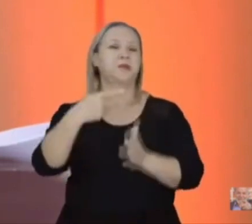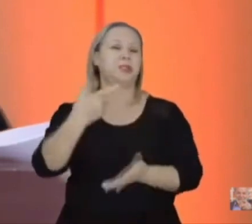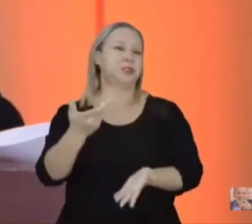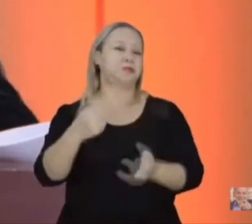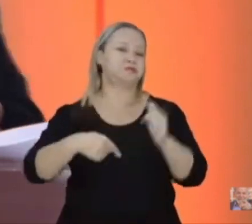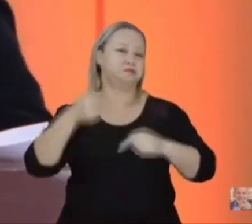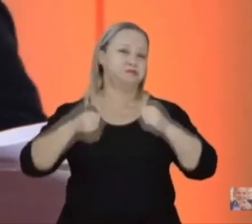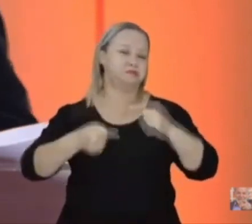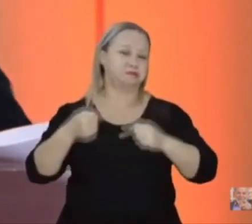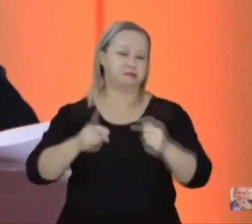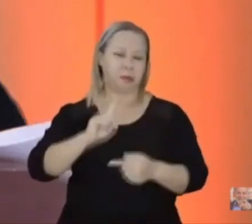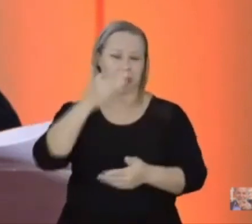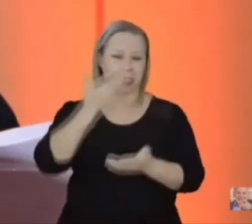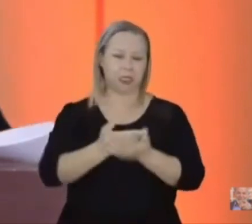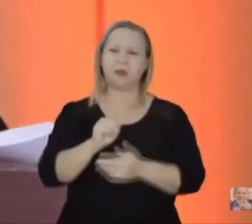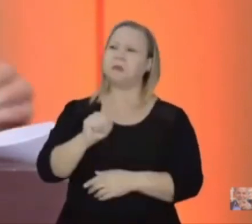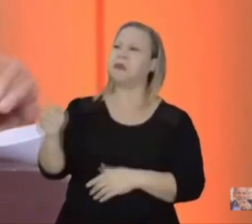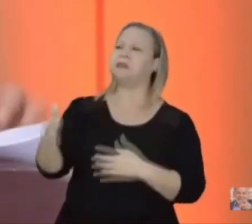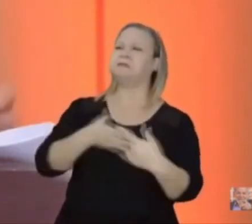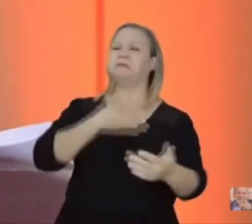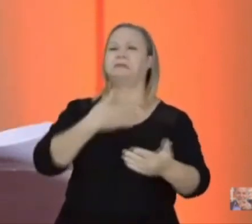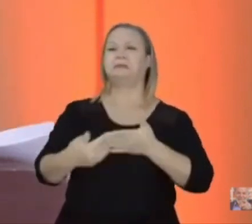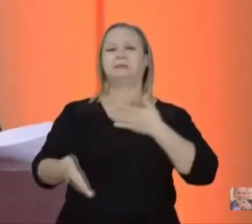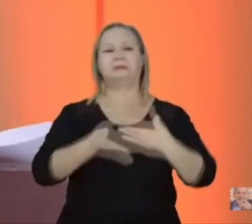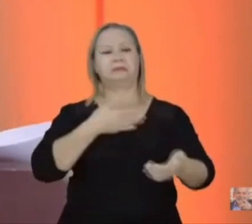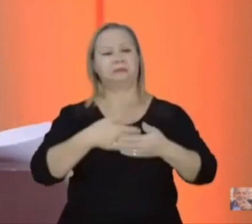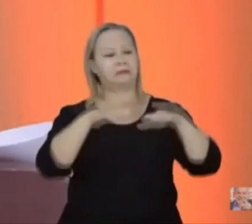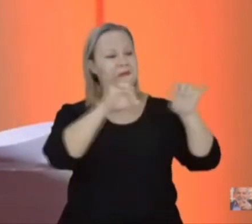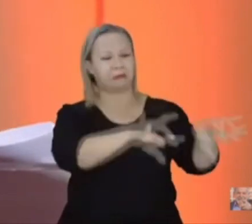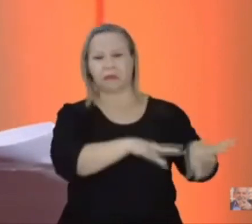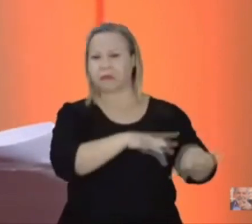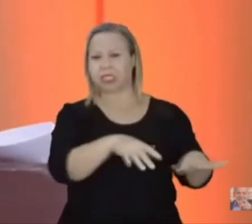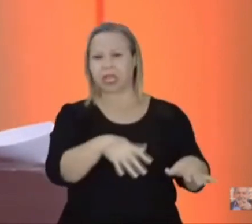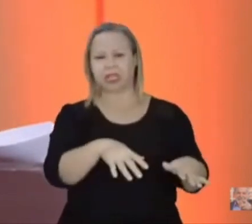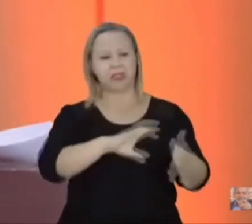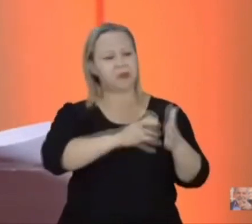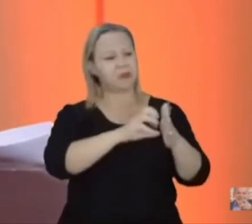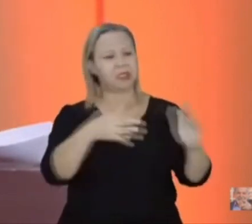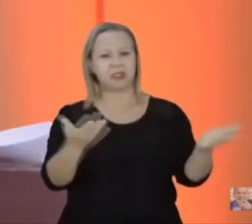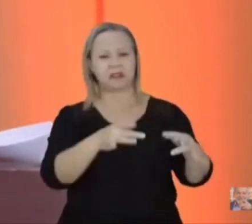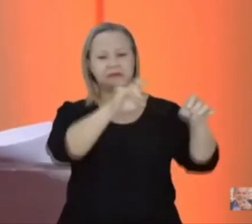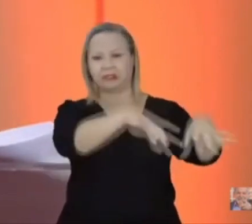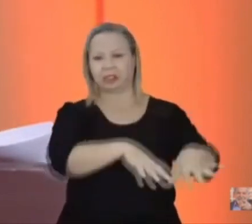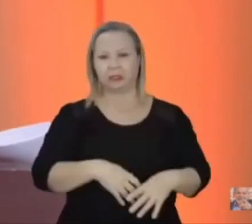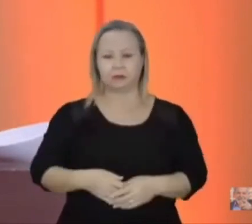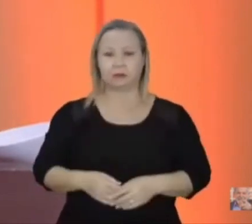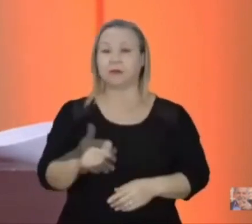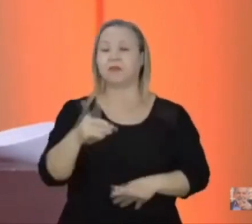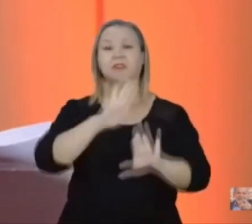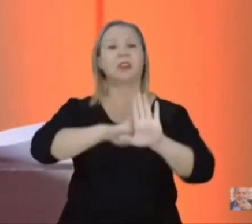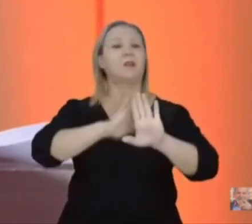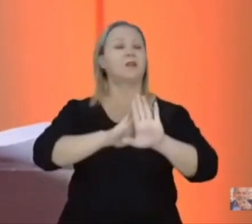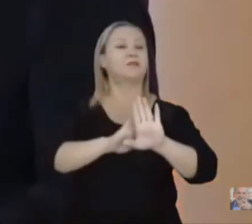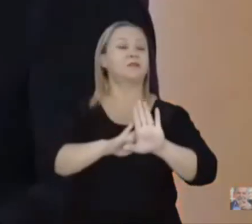Porque para ele tanto faz, ele pode sair de um partido agora e ir para outro, ele não tem definição ideológica. Ele é